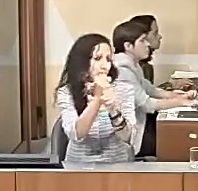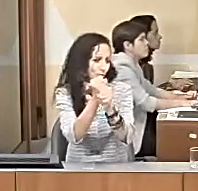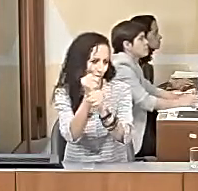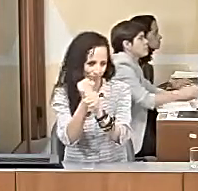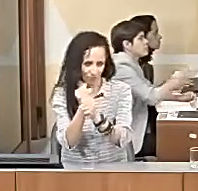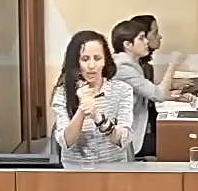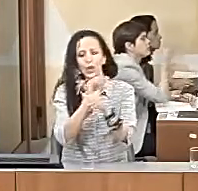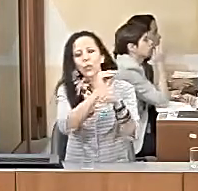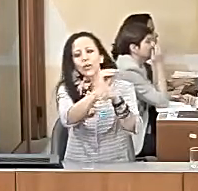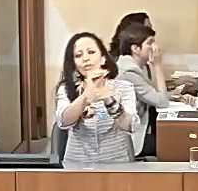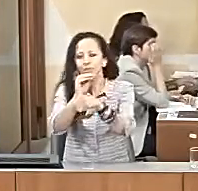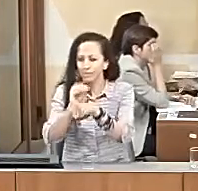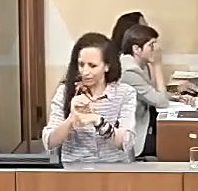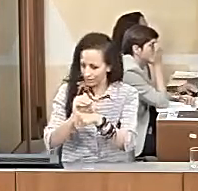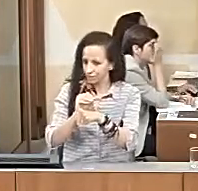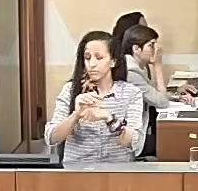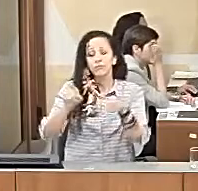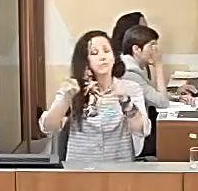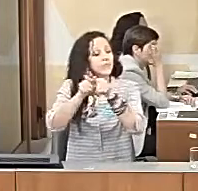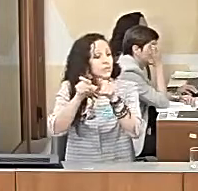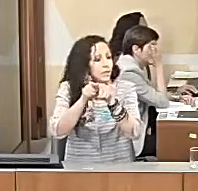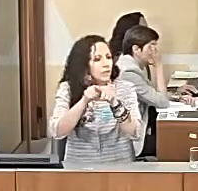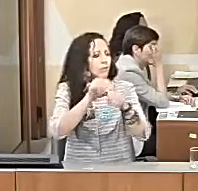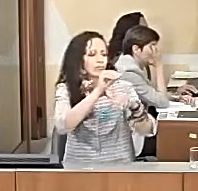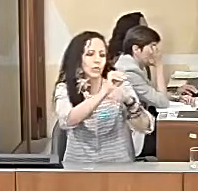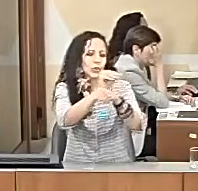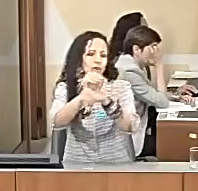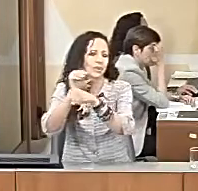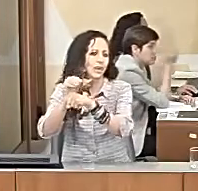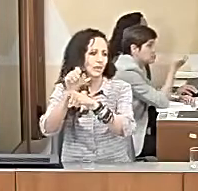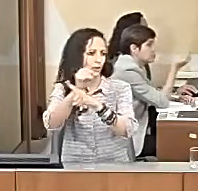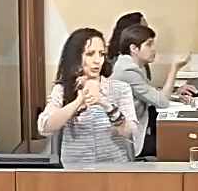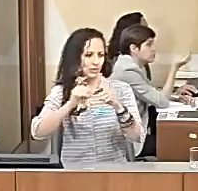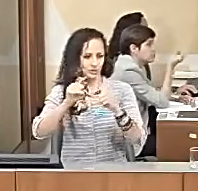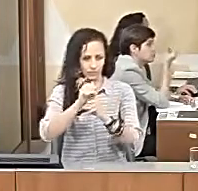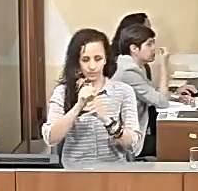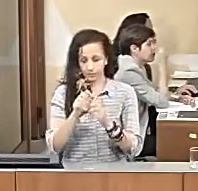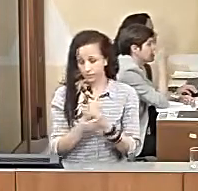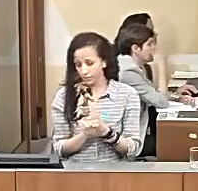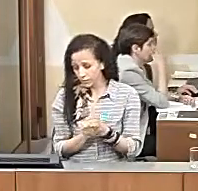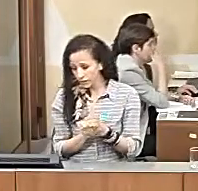sempre apresentando projetos, pensando na nossa comunidade,